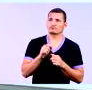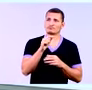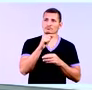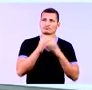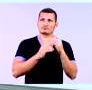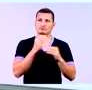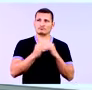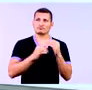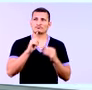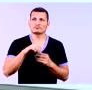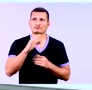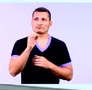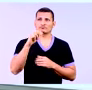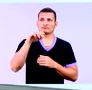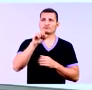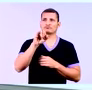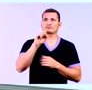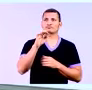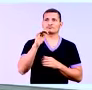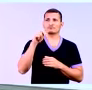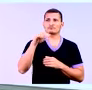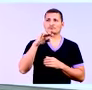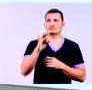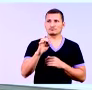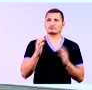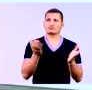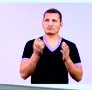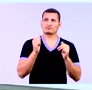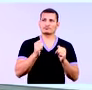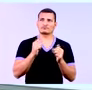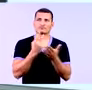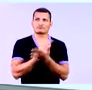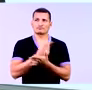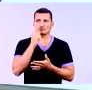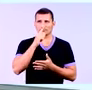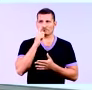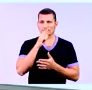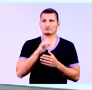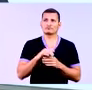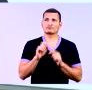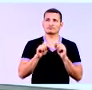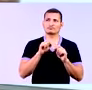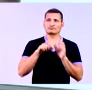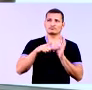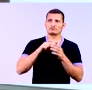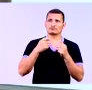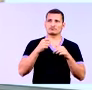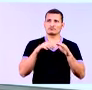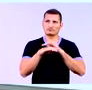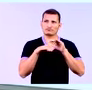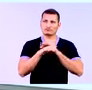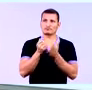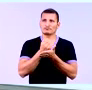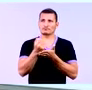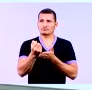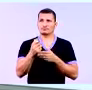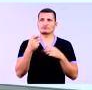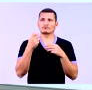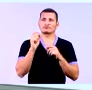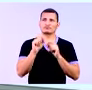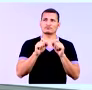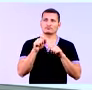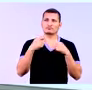ela é consistente. Tá? Agora pode acontecer a falha, que o que tinha que ser gravado efetivamente já foi. O que precisava ser